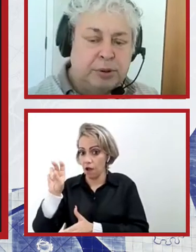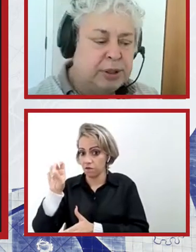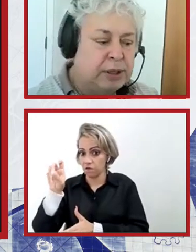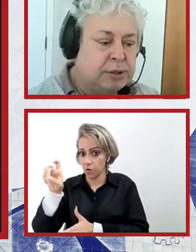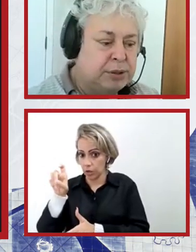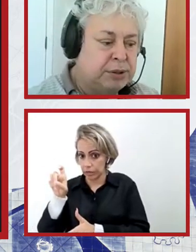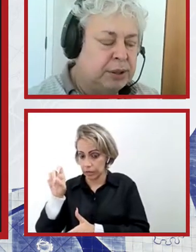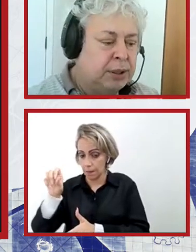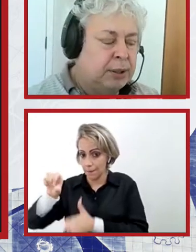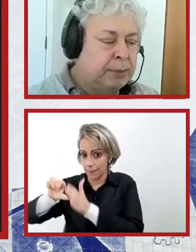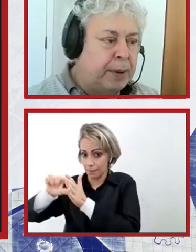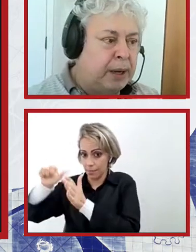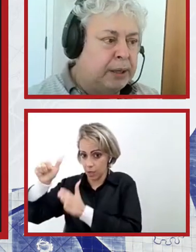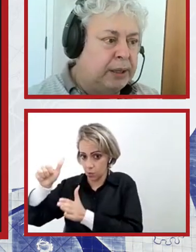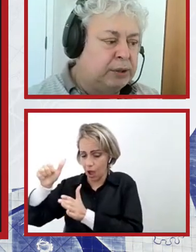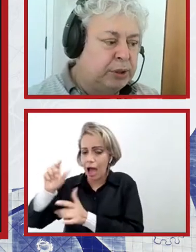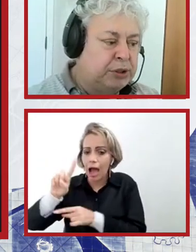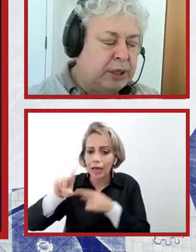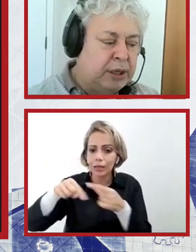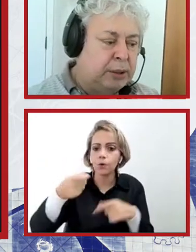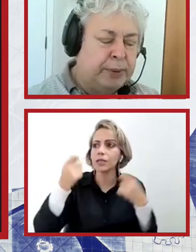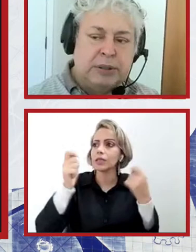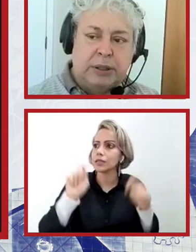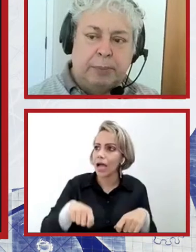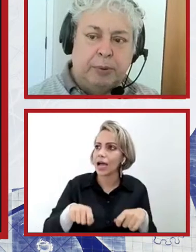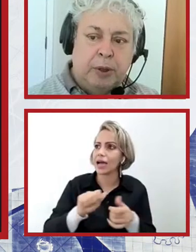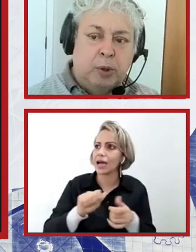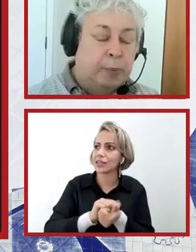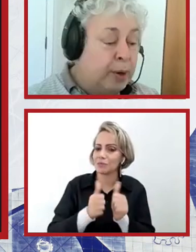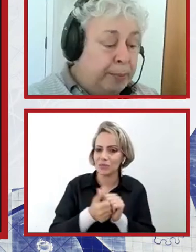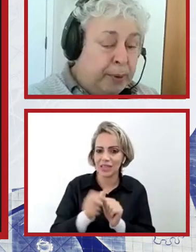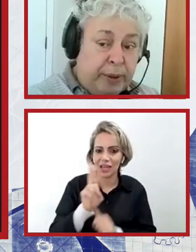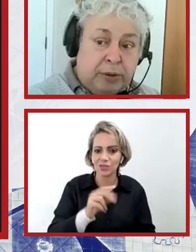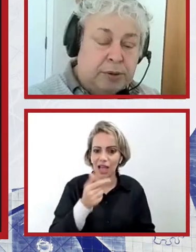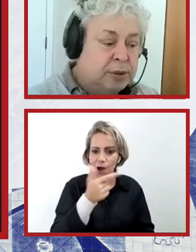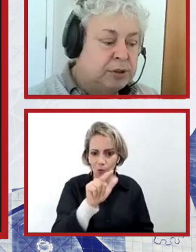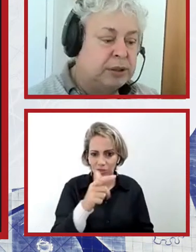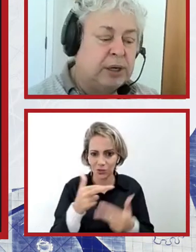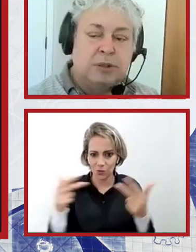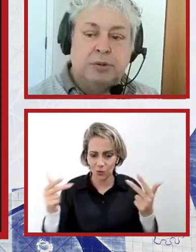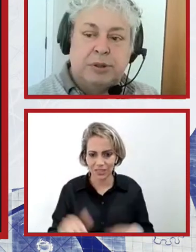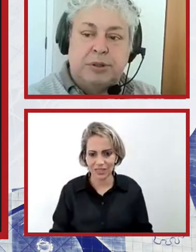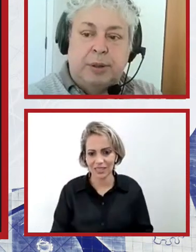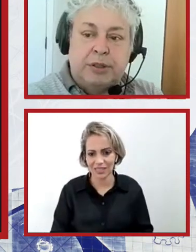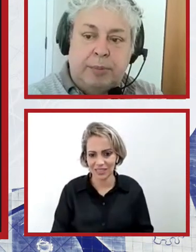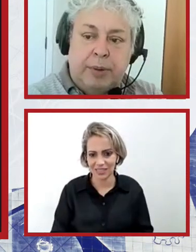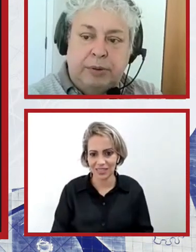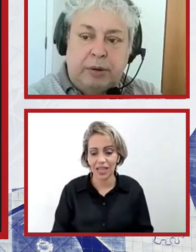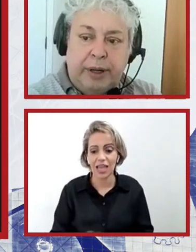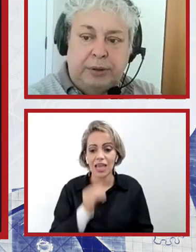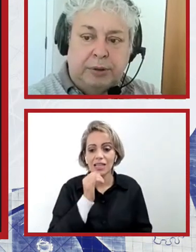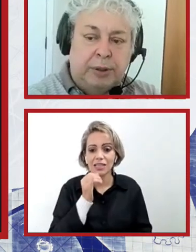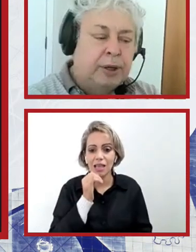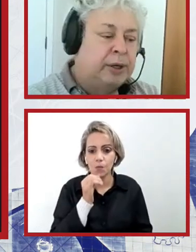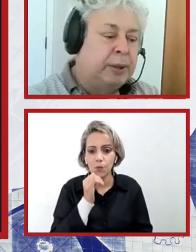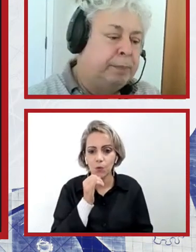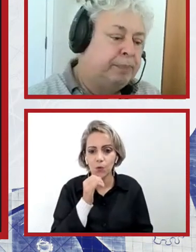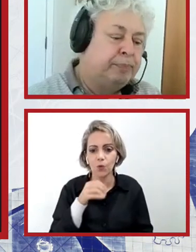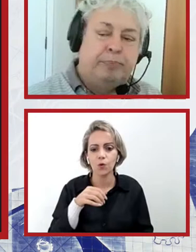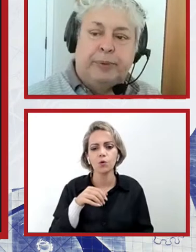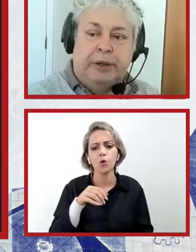N produtos que existem para leitura de tela. Por exemplo, o próprio Windows já traz um sistema chamado